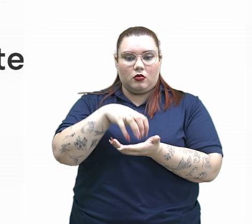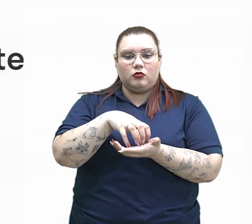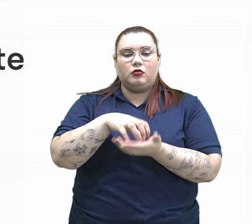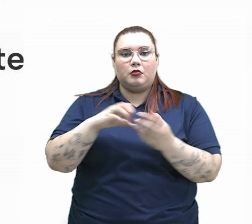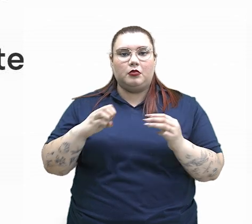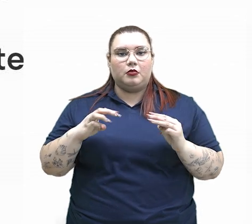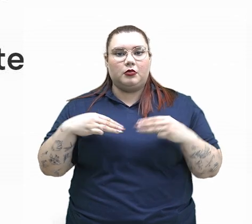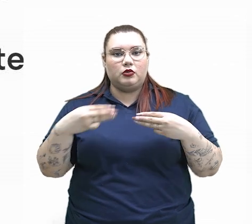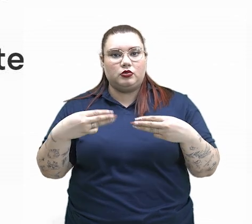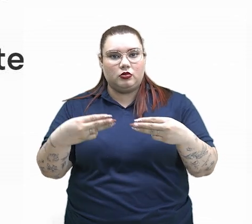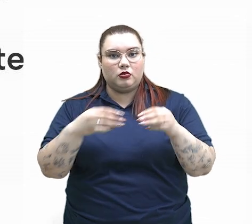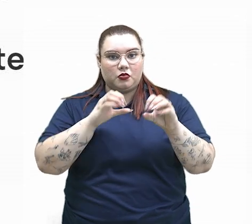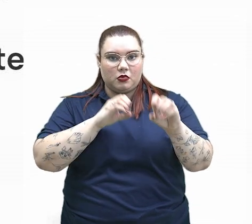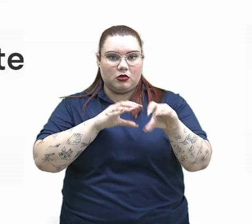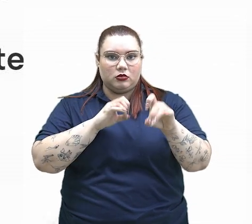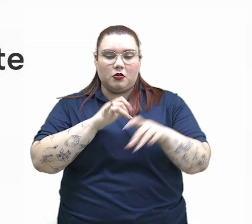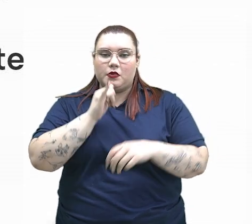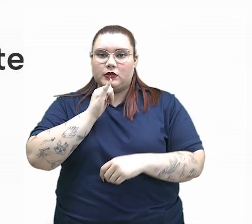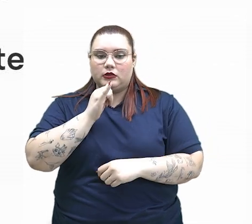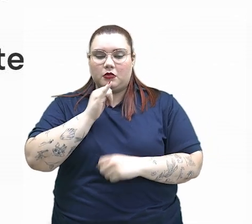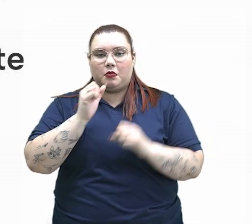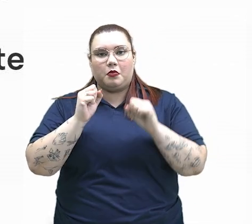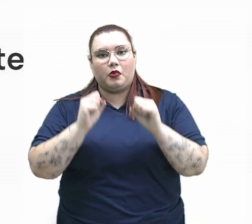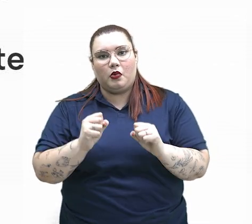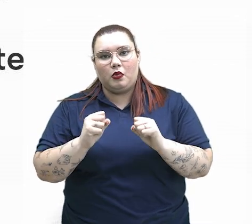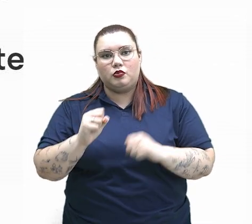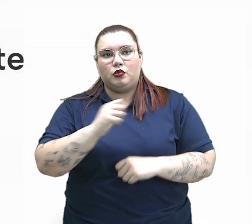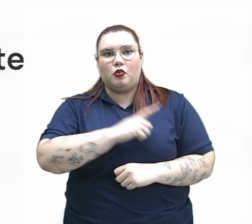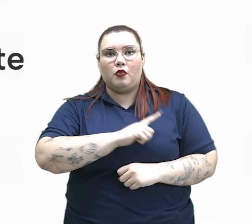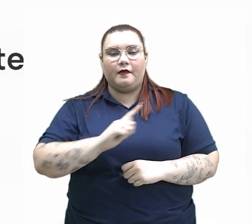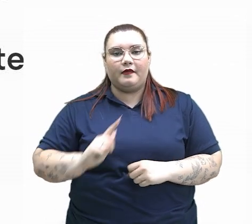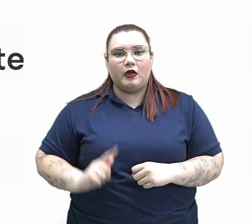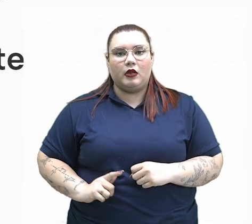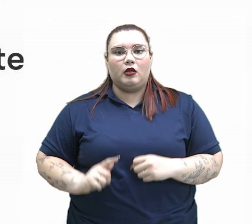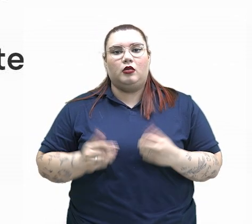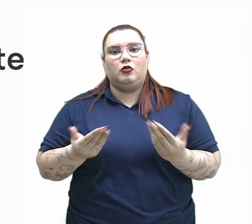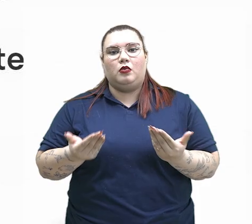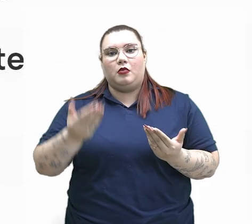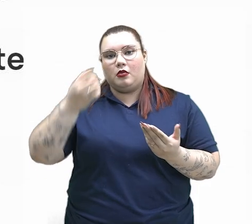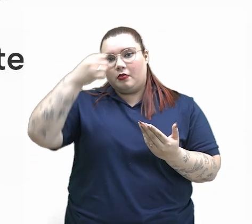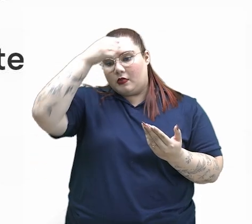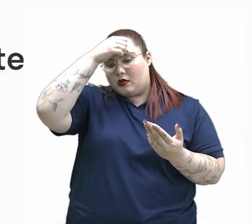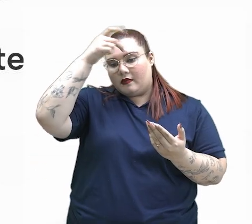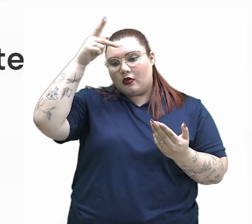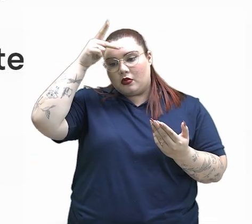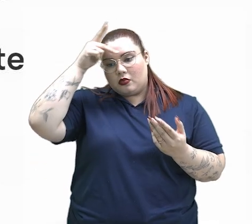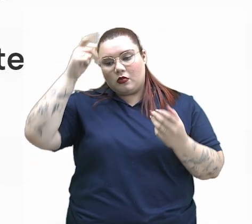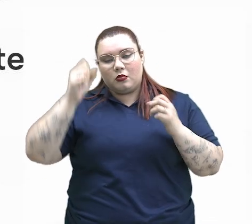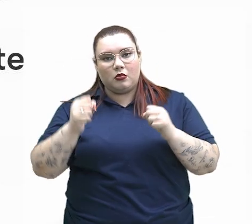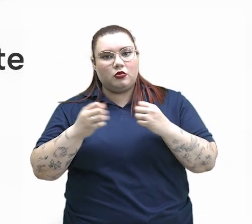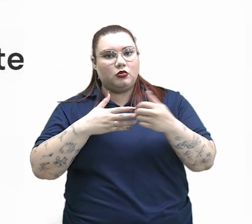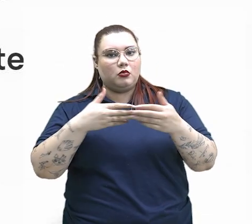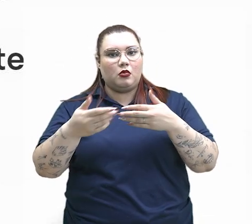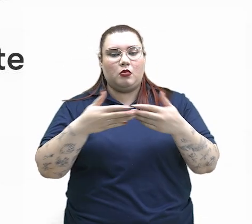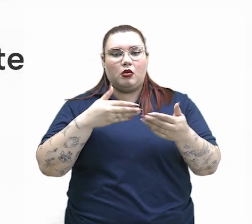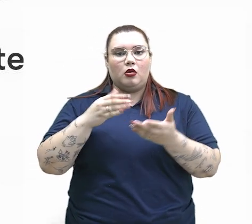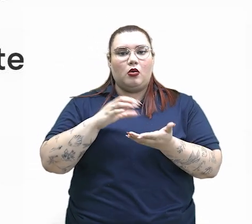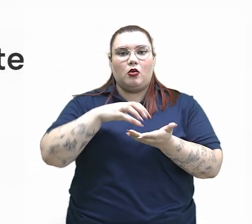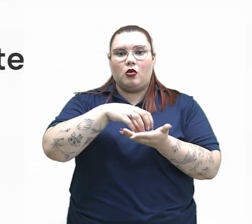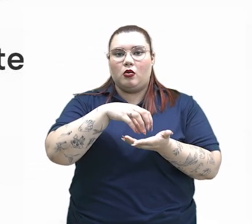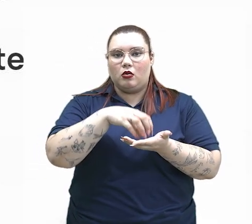quem? O Ministério da Educação. Mas pode ser o governo, né? Pode ser a prefeitura, pode ser qualquer órgão